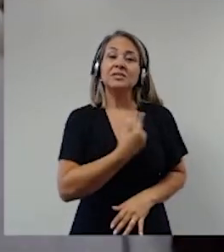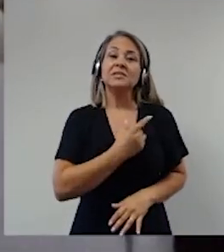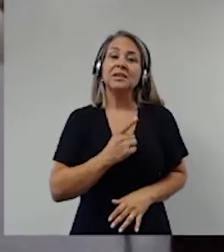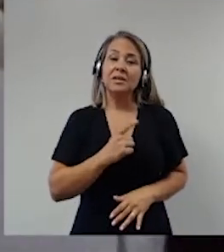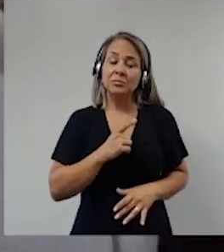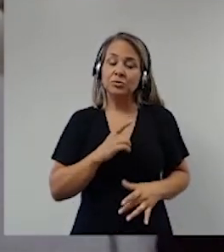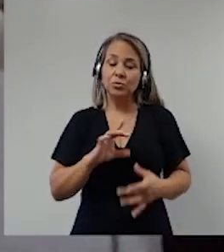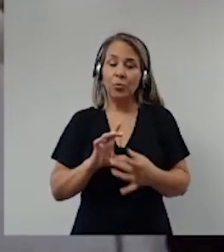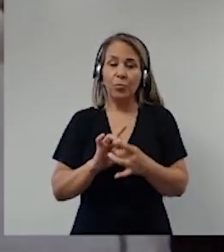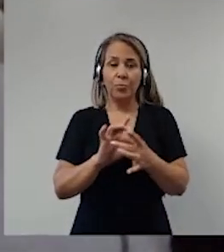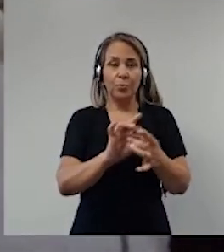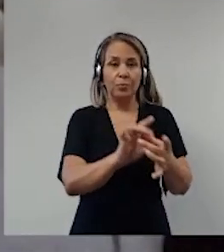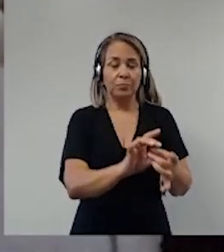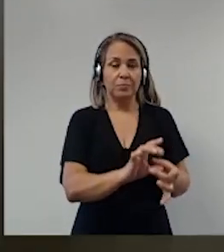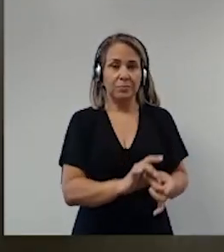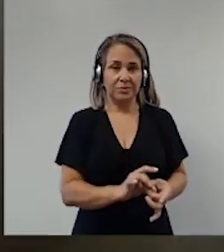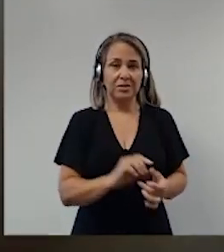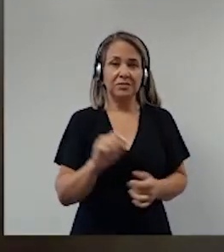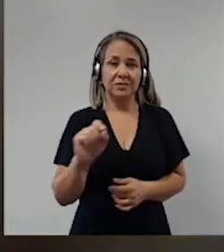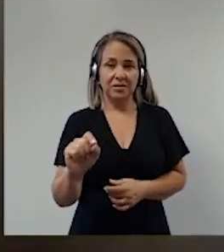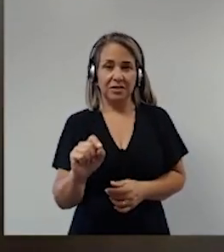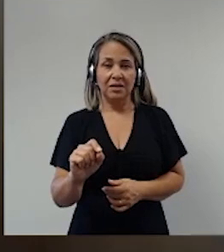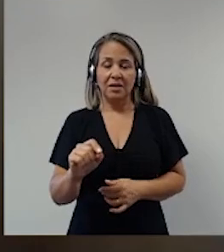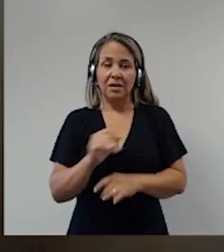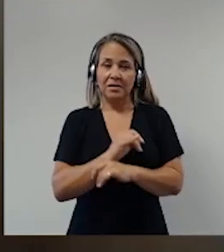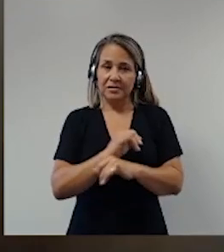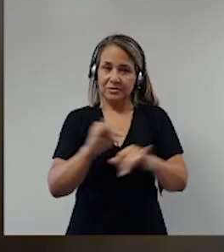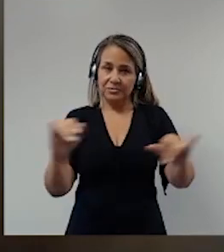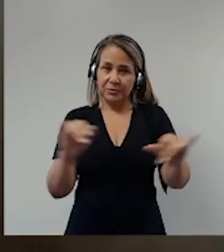um contexto em que essas